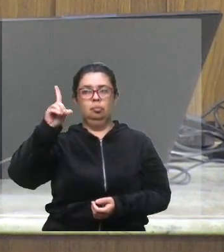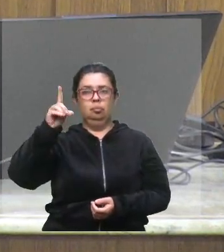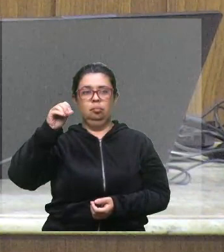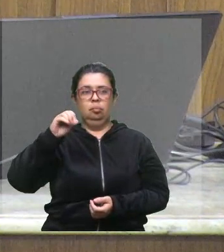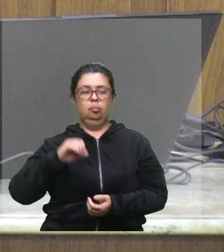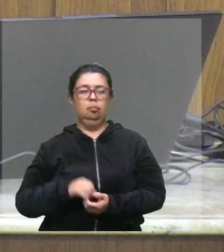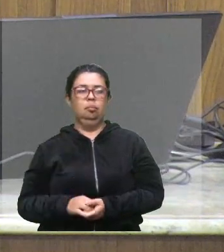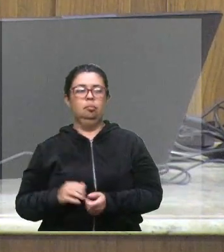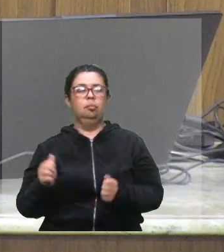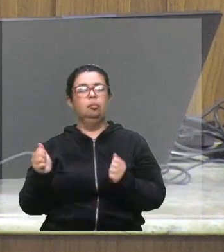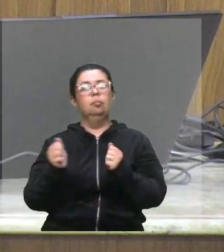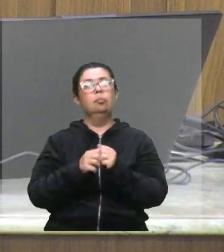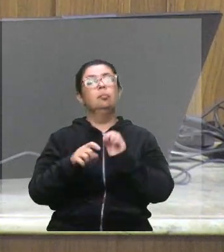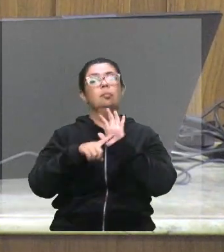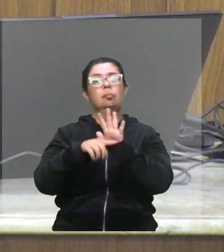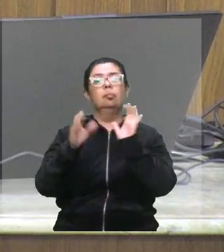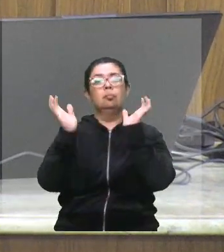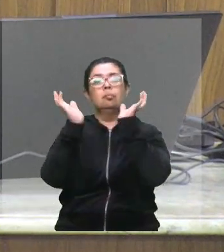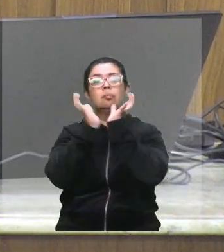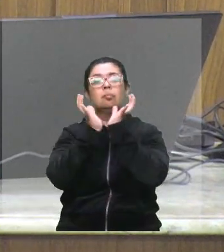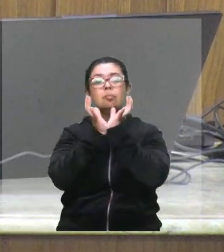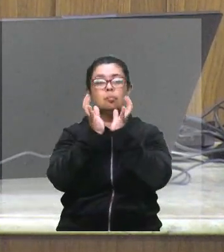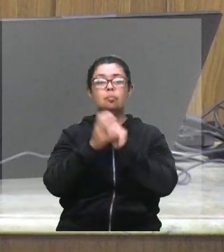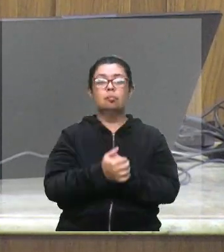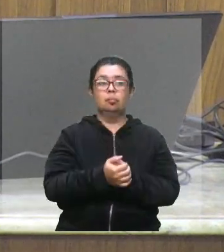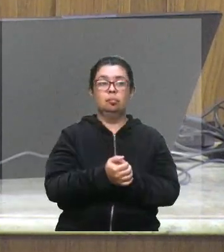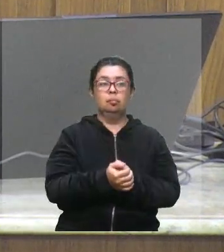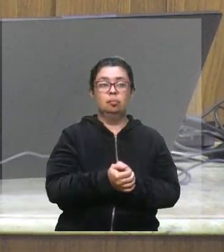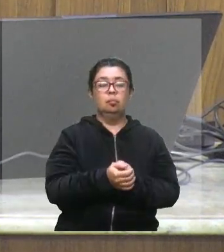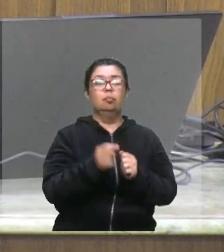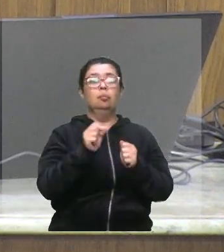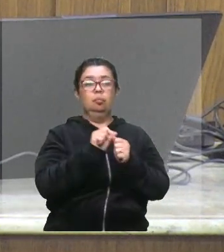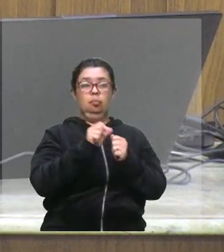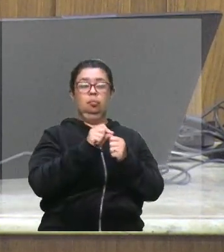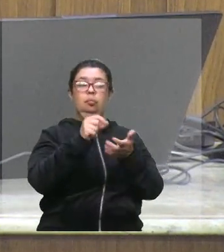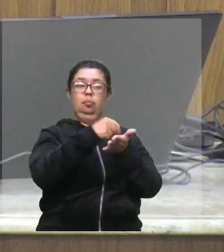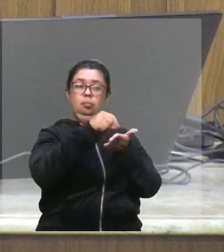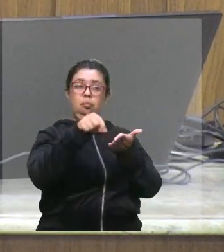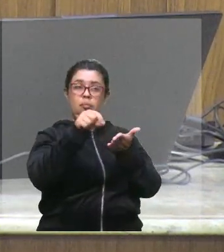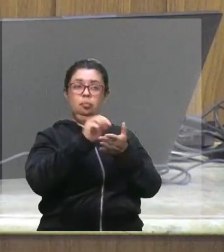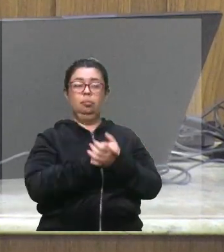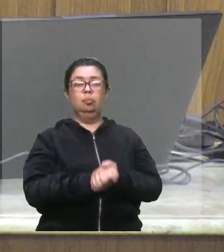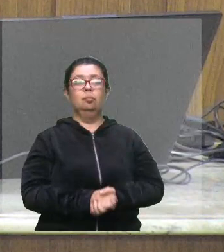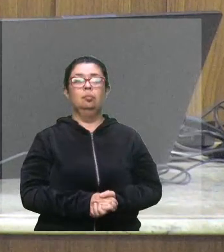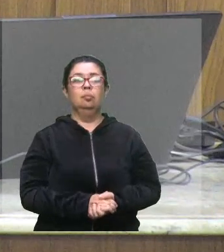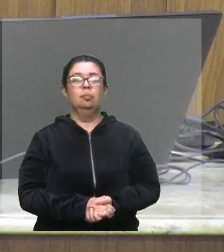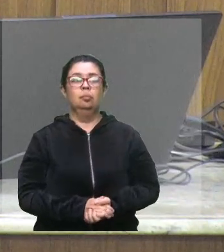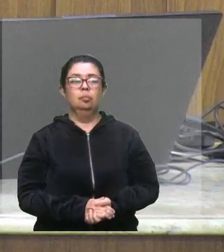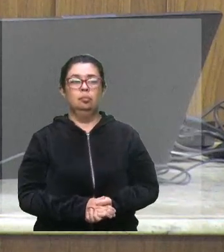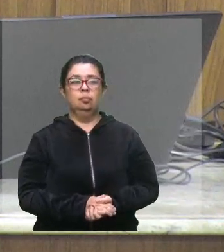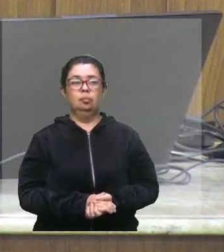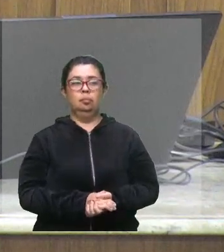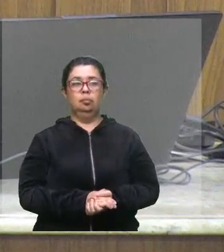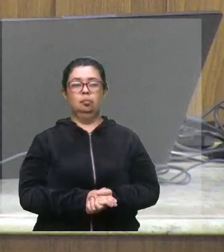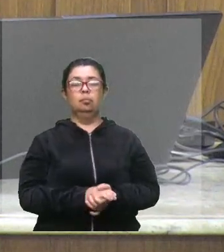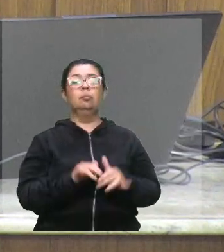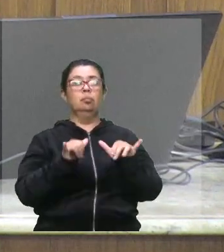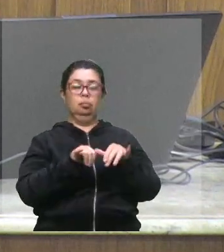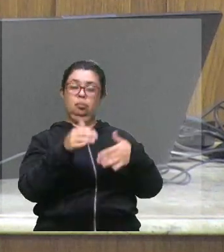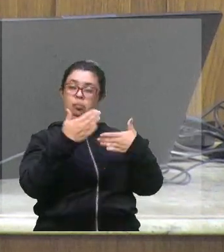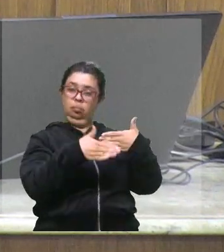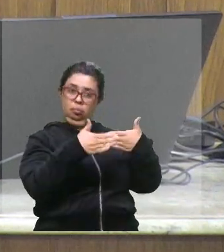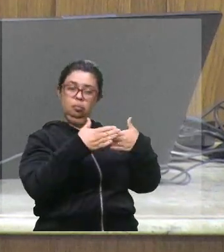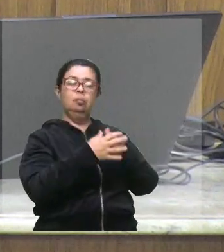do conselho, né. Fiz um despacho lá para o conselho para que eles tomem a frente na